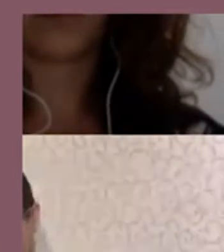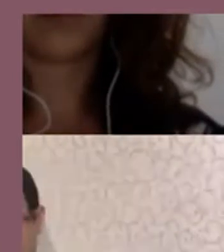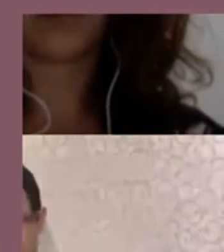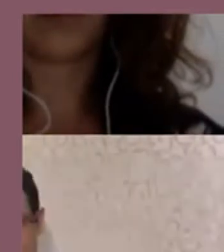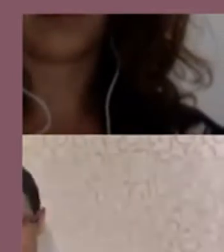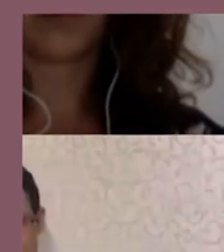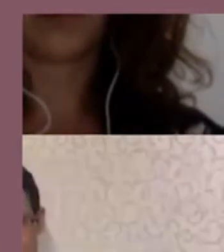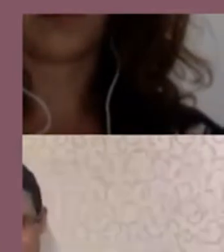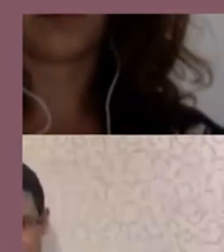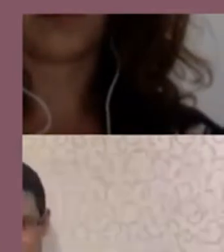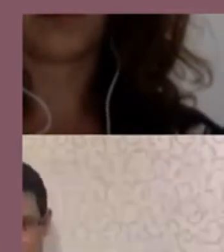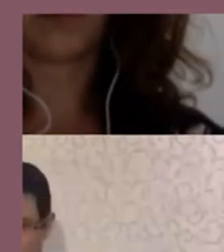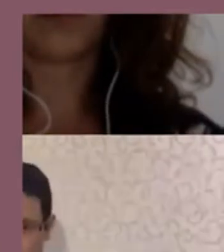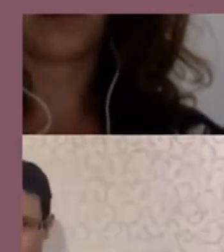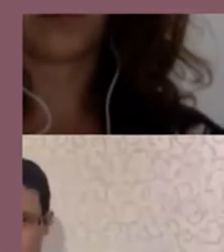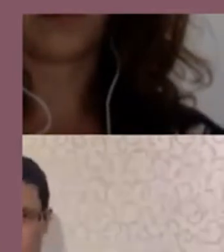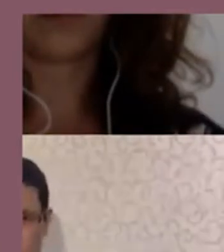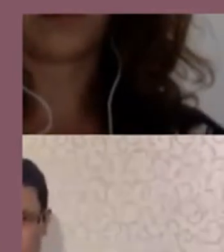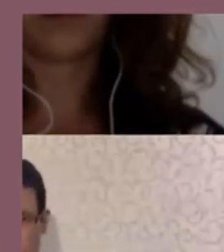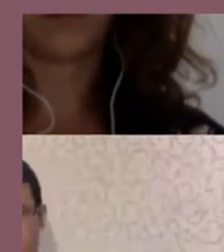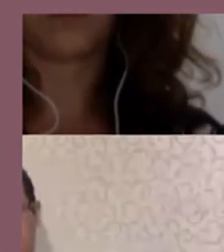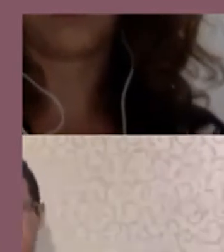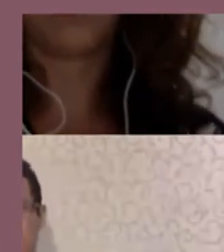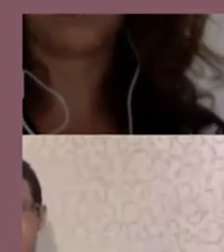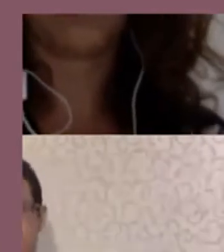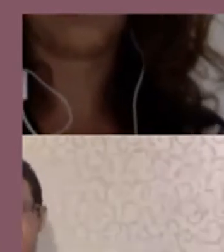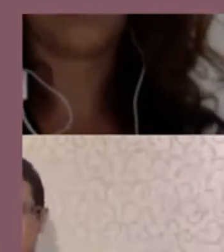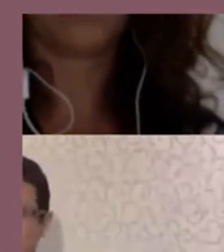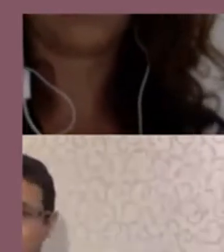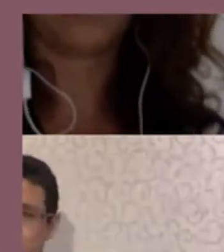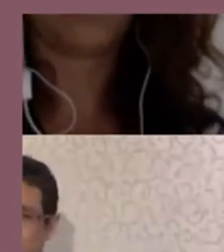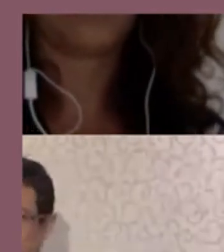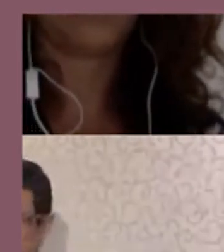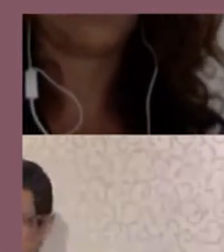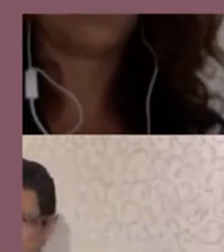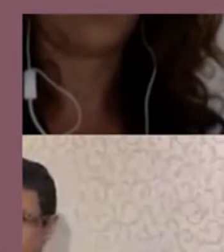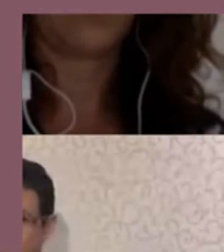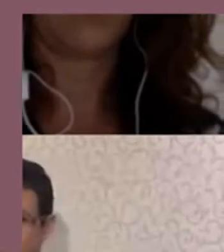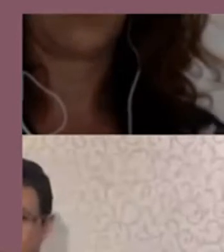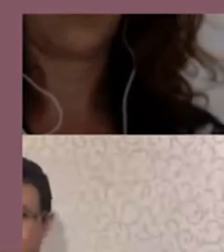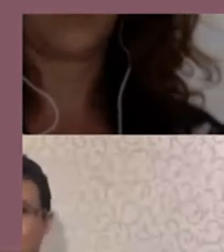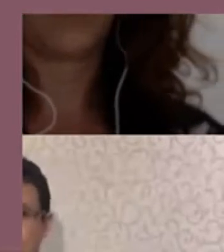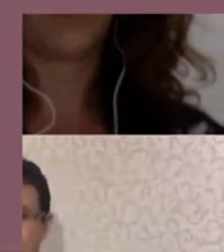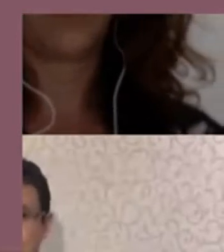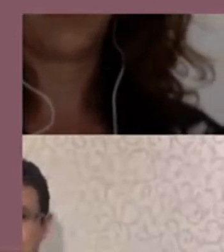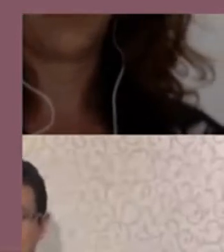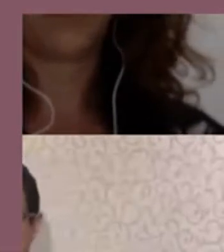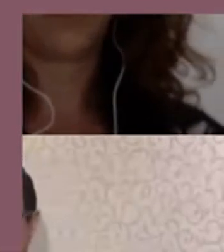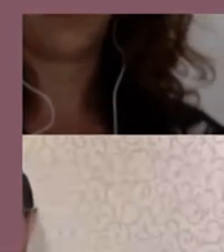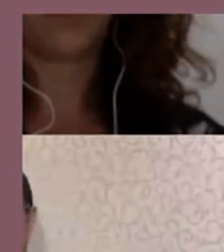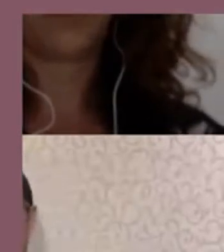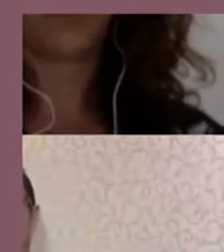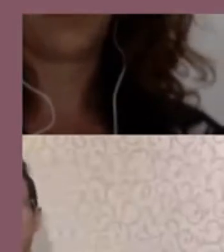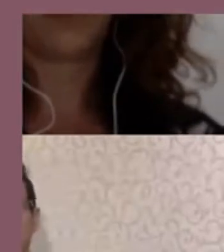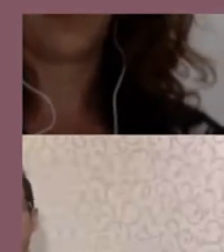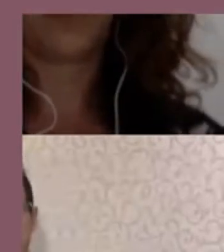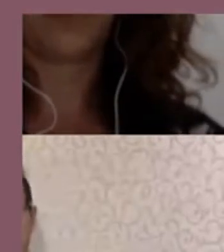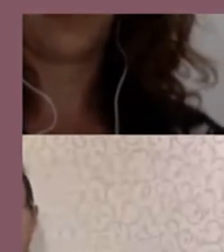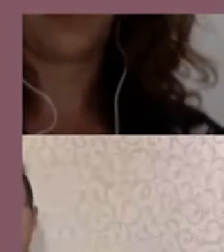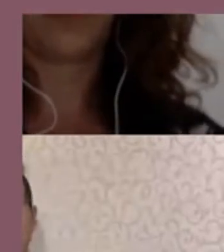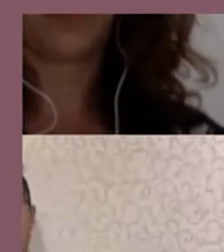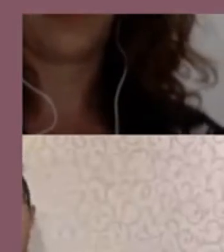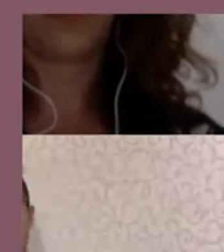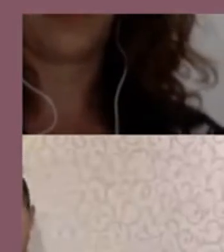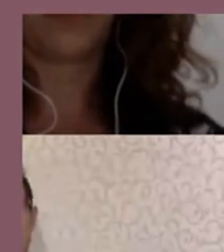bairro, que eu sei, eu nasci, me criei e moro até hoje num bairro aqui em Porto Alegre, que foi